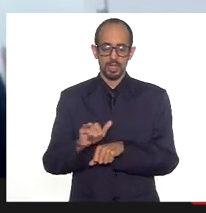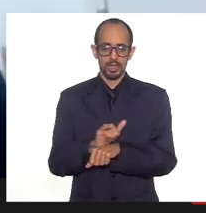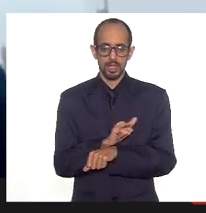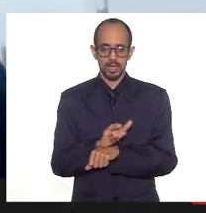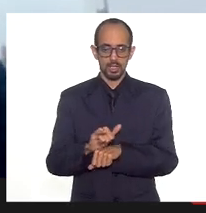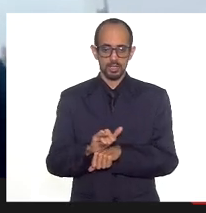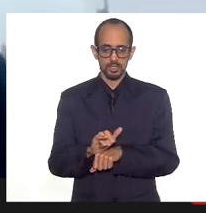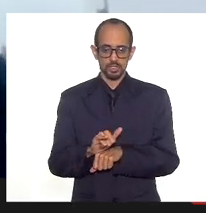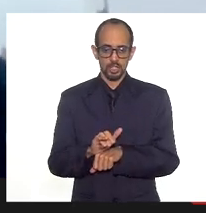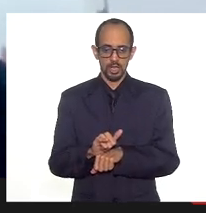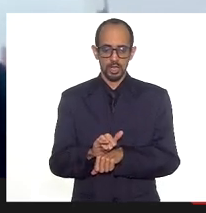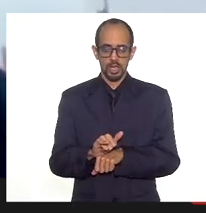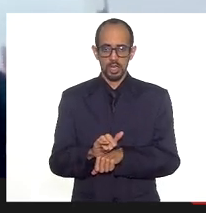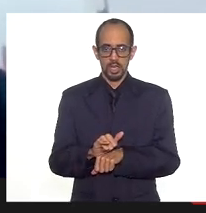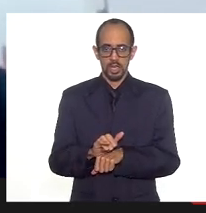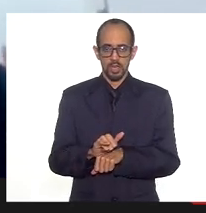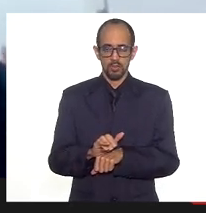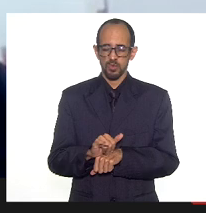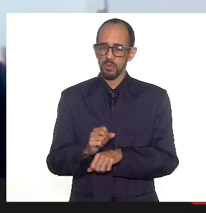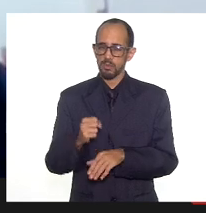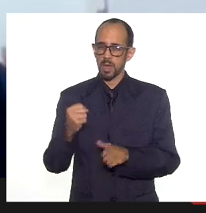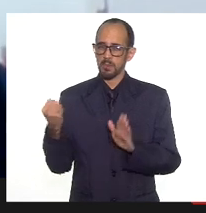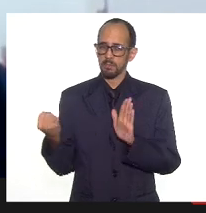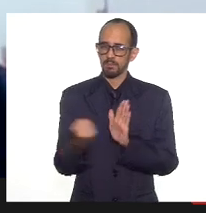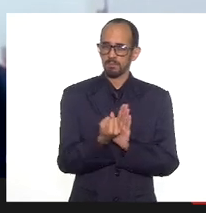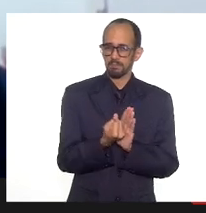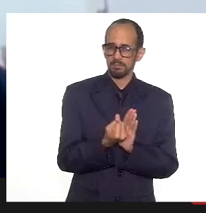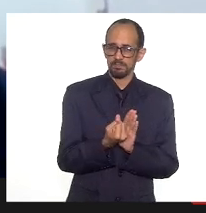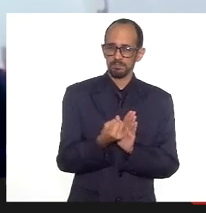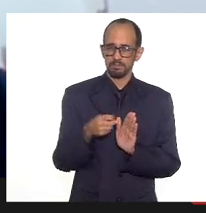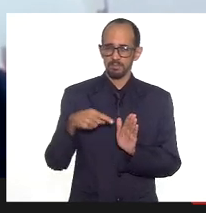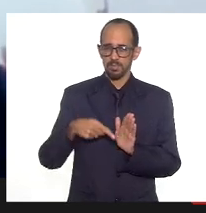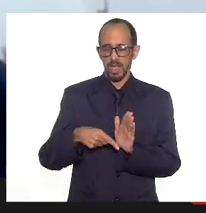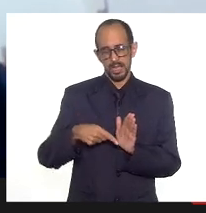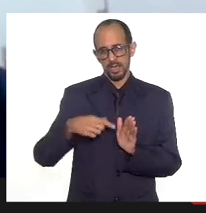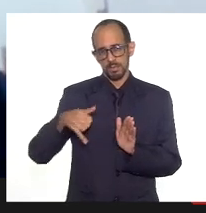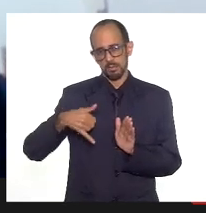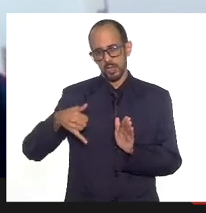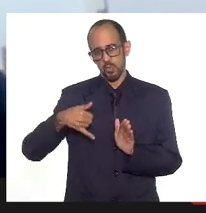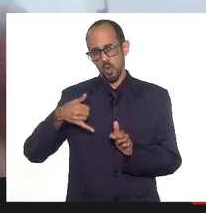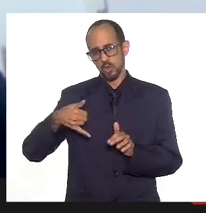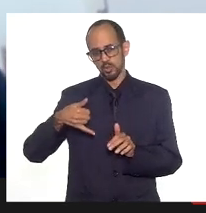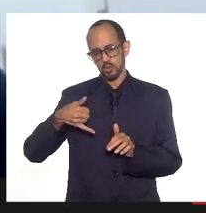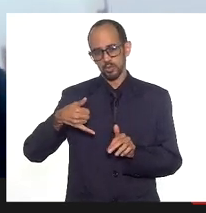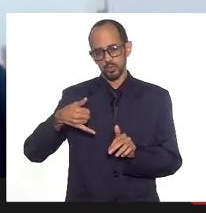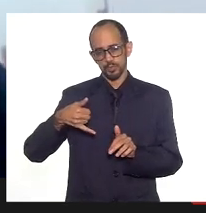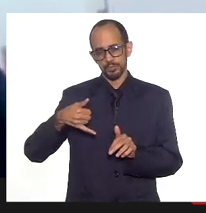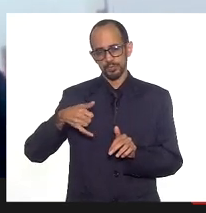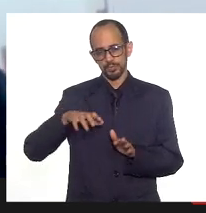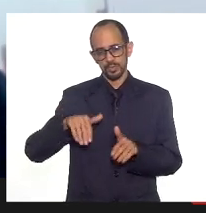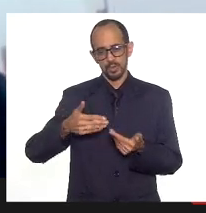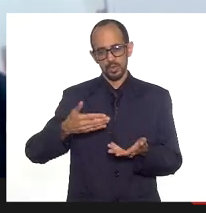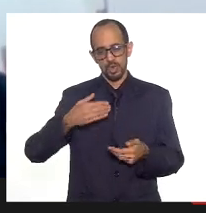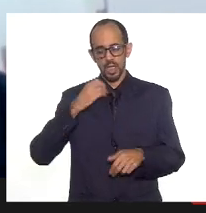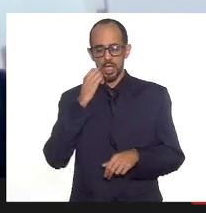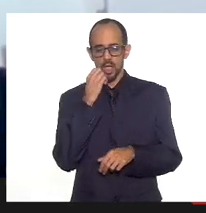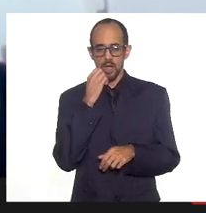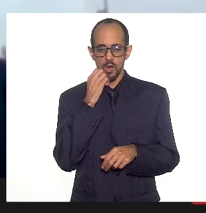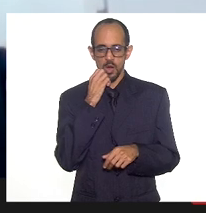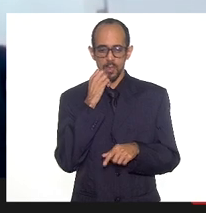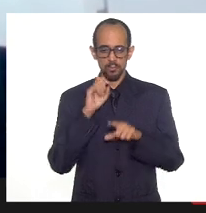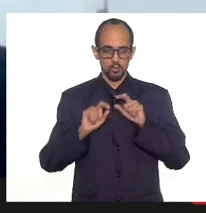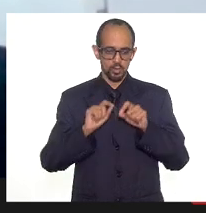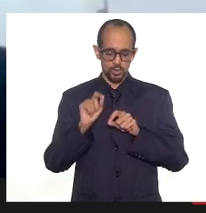ela foi bastante impactante no nosso prazo de entrada de primeiro óleo. E esse impacto não foi maior do que esses 12 bi que a gente